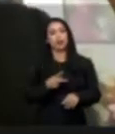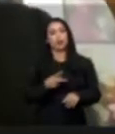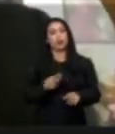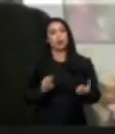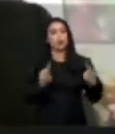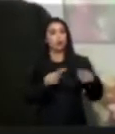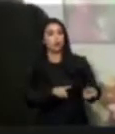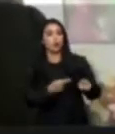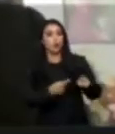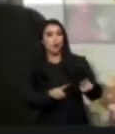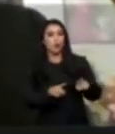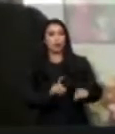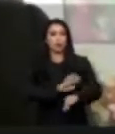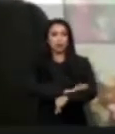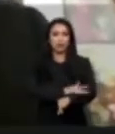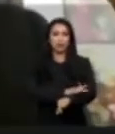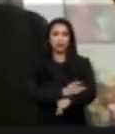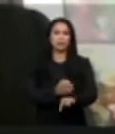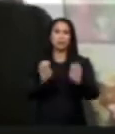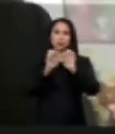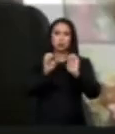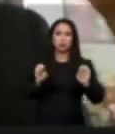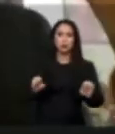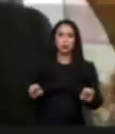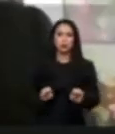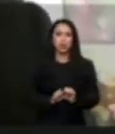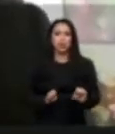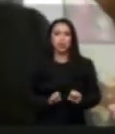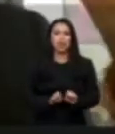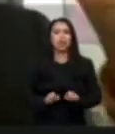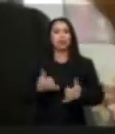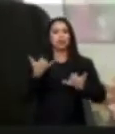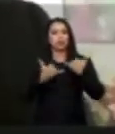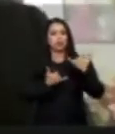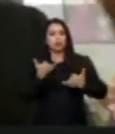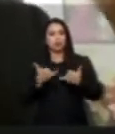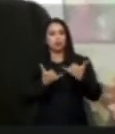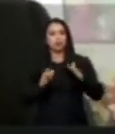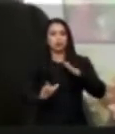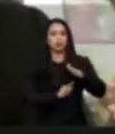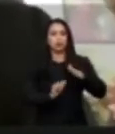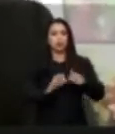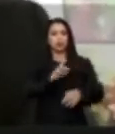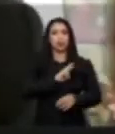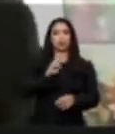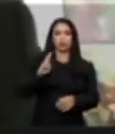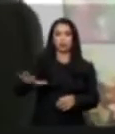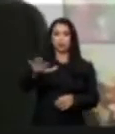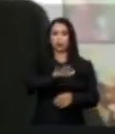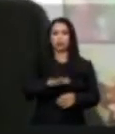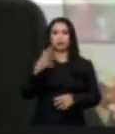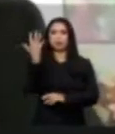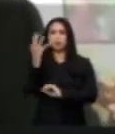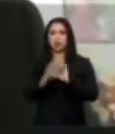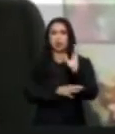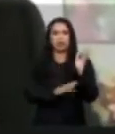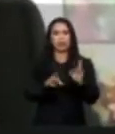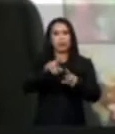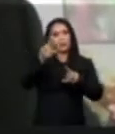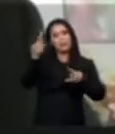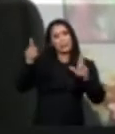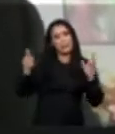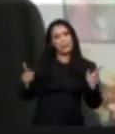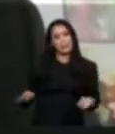suas mais diversas formas, estrutural, estruturante, recreativo, institucional, religioso, ambiental, entre outros.